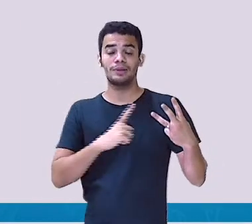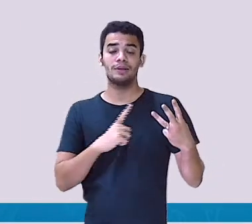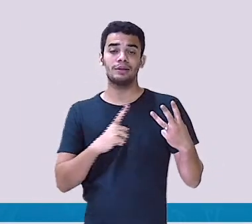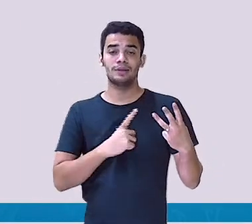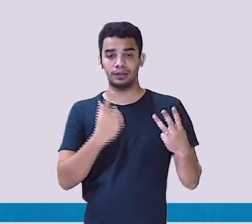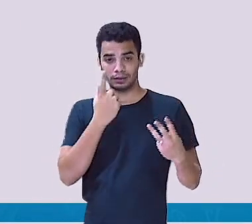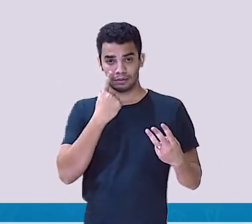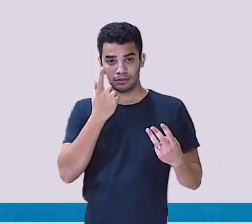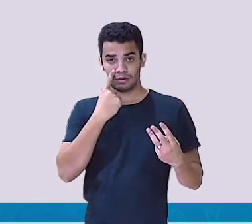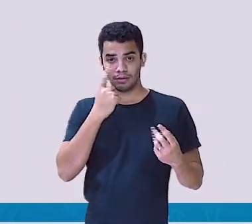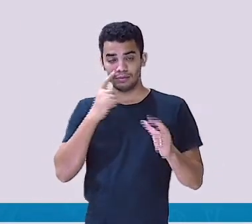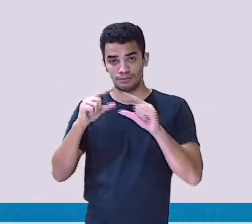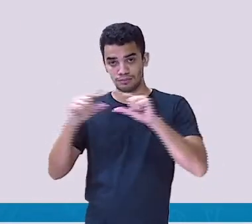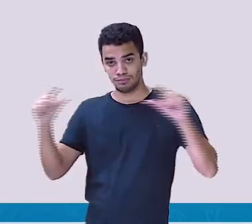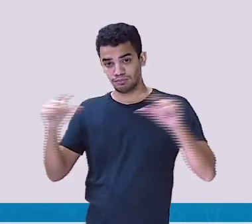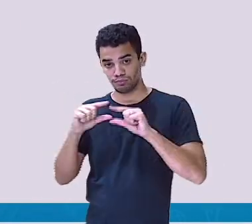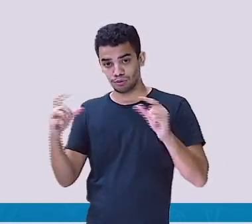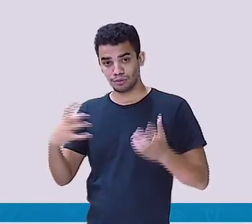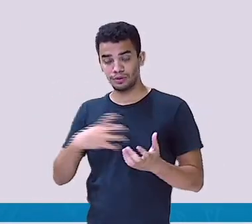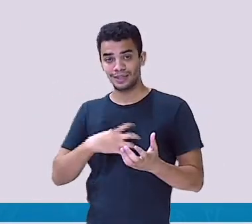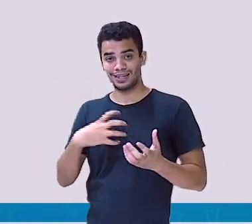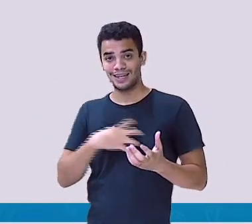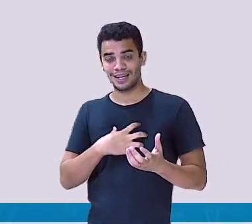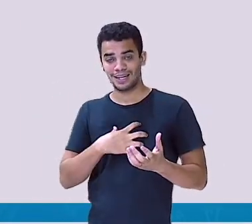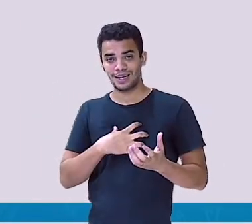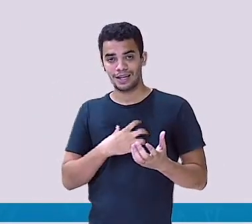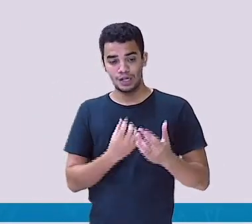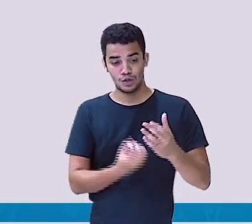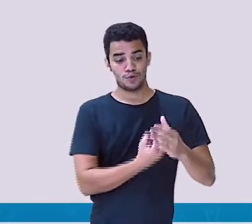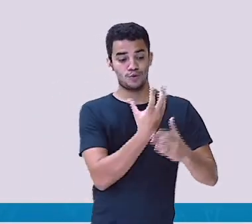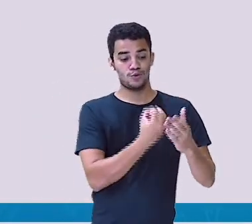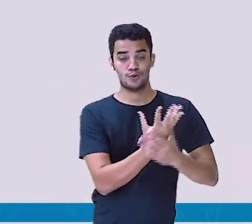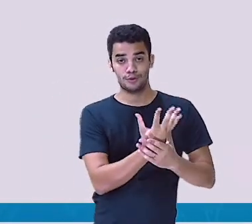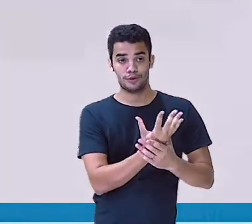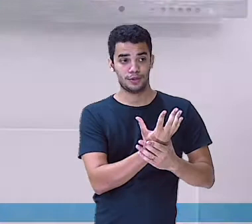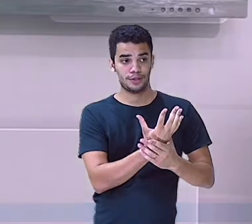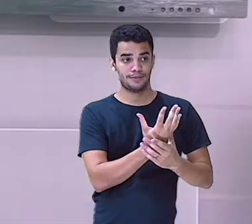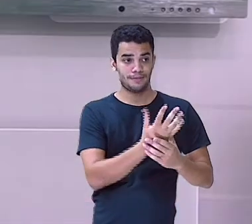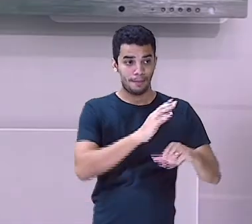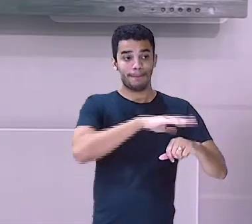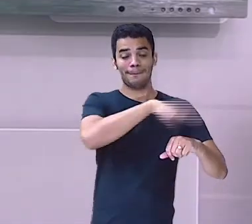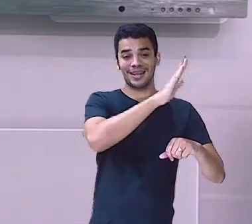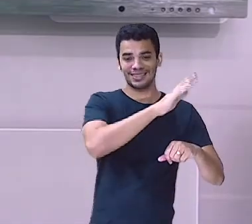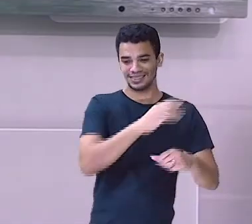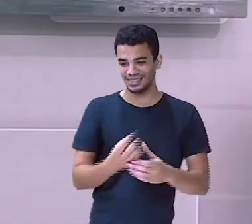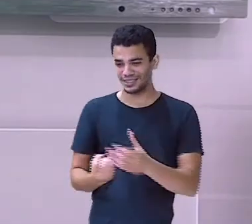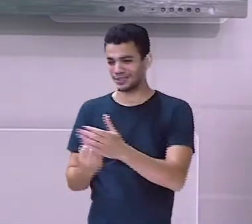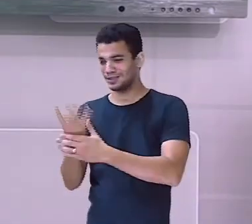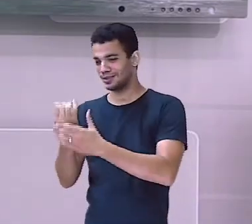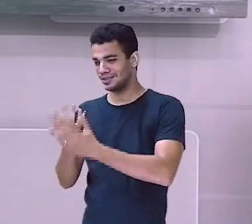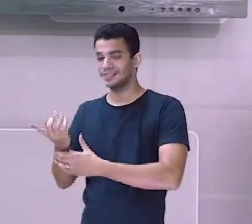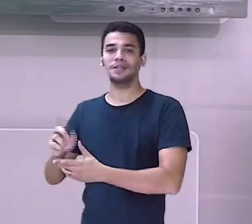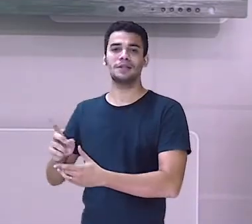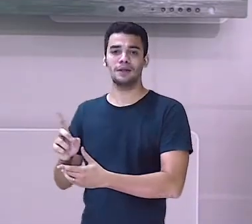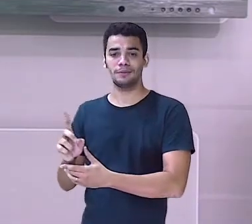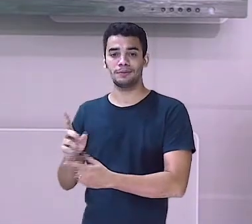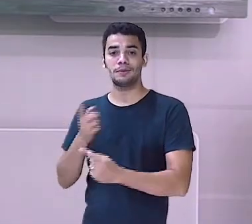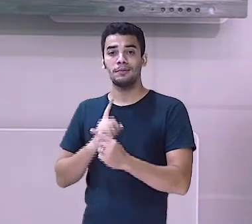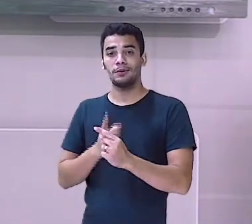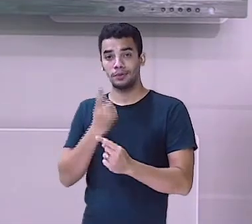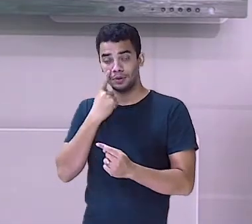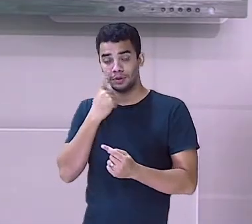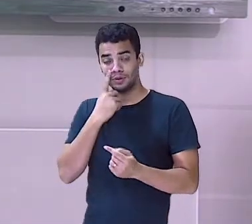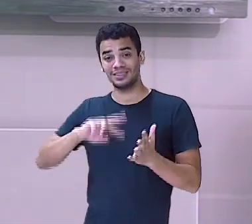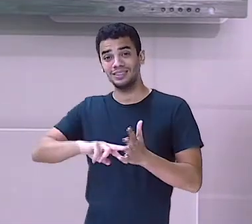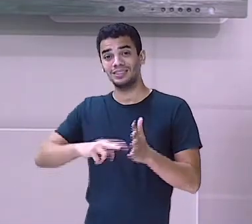como renováveis e não renováveis. Aqui é muito importante pensar, e eu gostaria que vocês focassem o